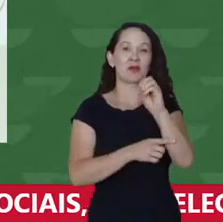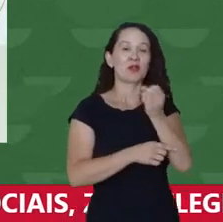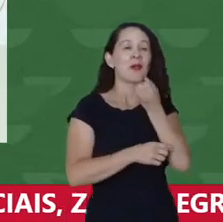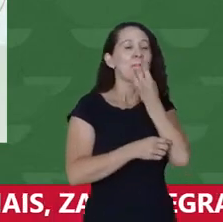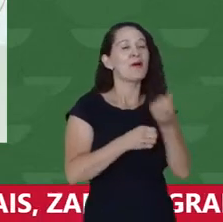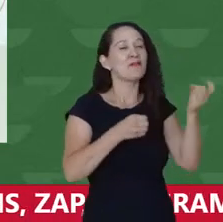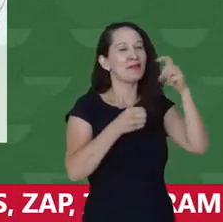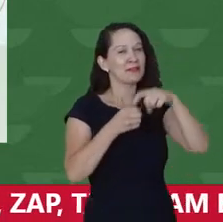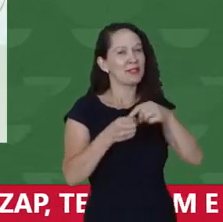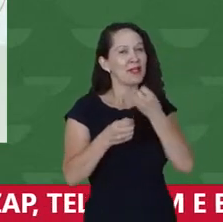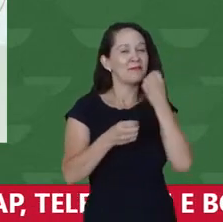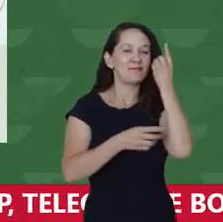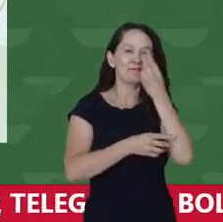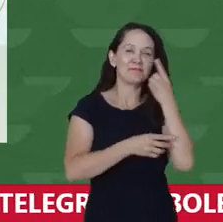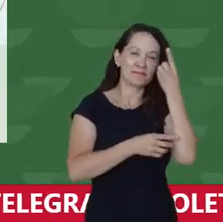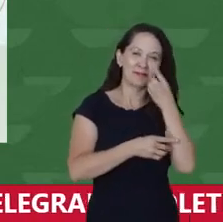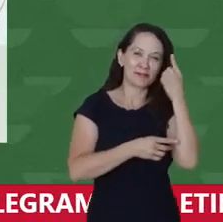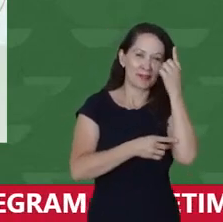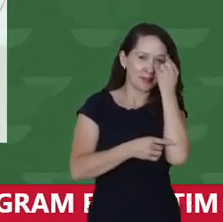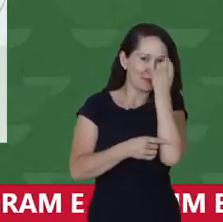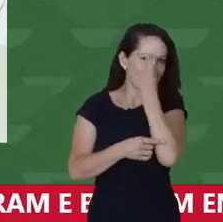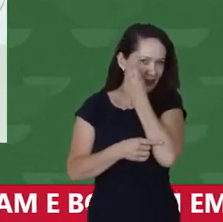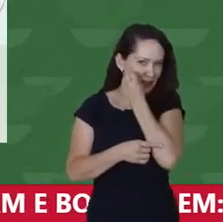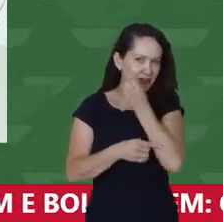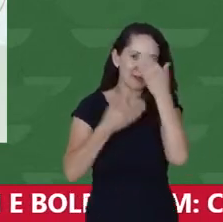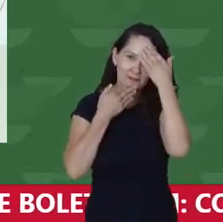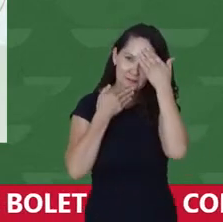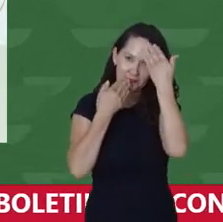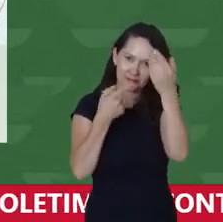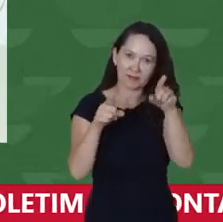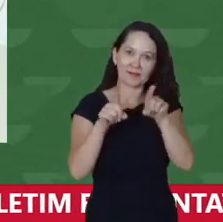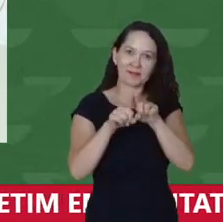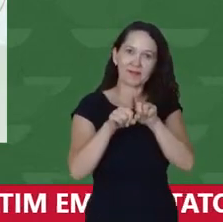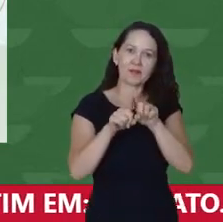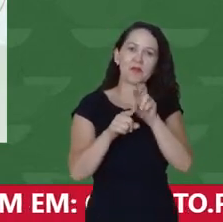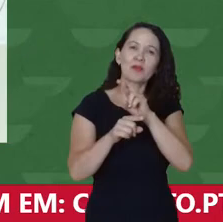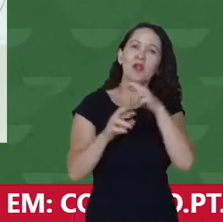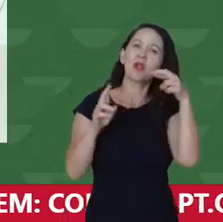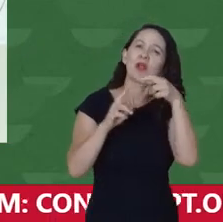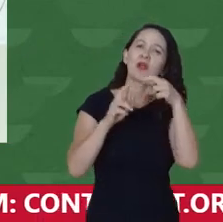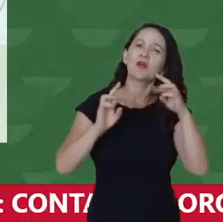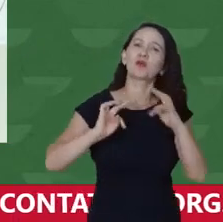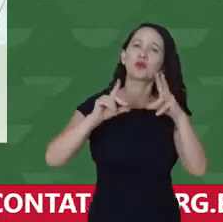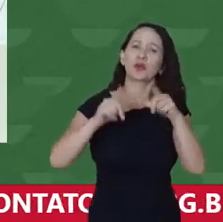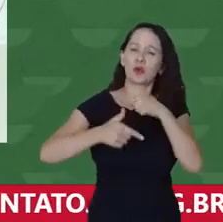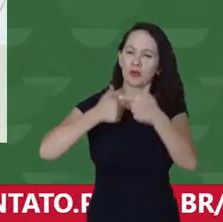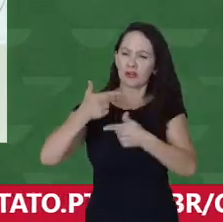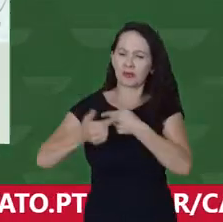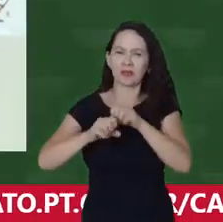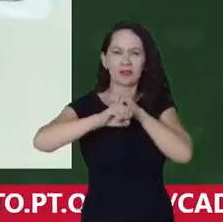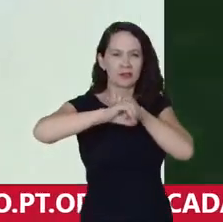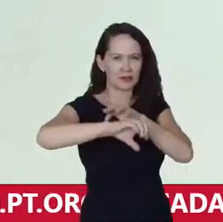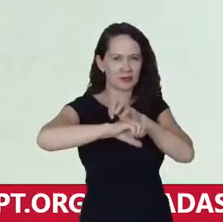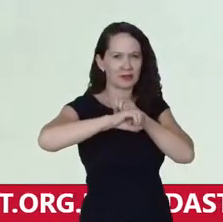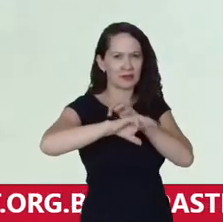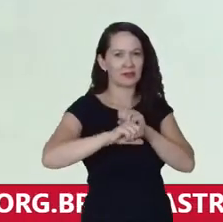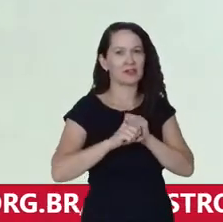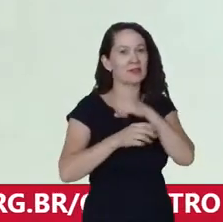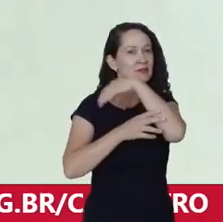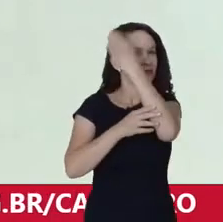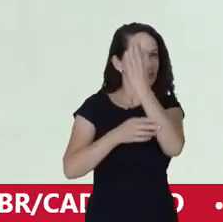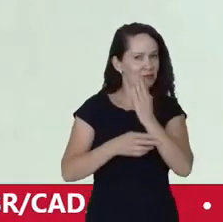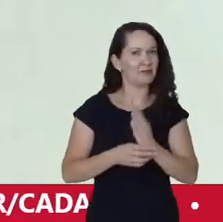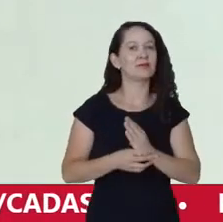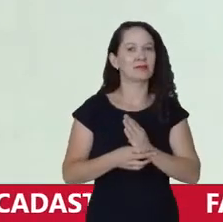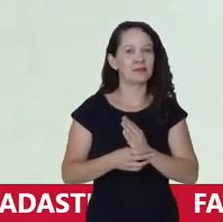uma vez. Boa noite, deputado Vongás. Eu quero agradecer aqui, em nome de todos os trabalhadores e trabalhadoras da educação do